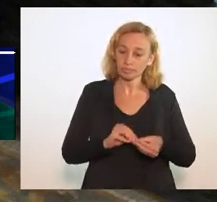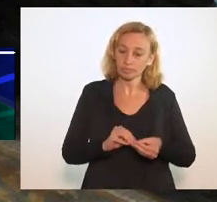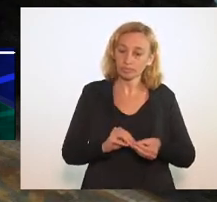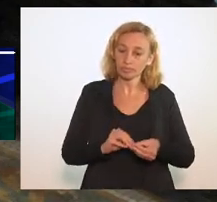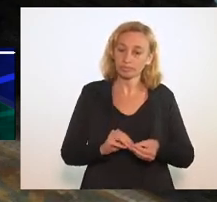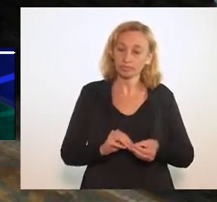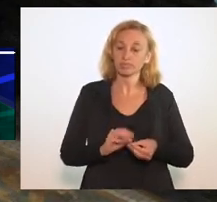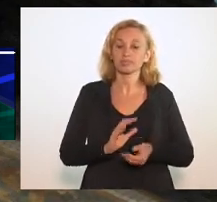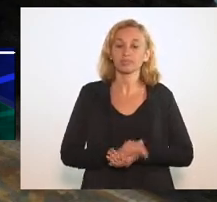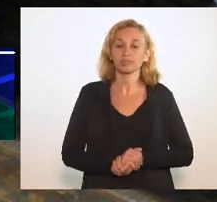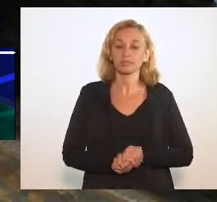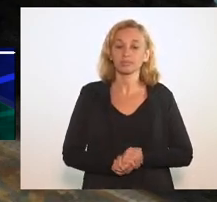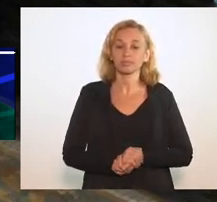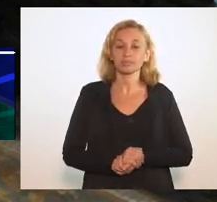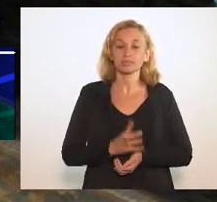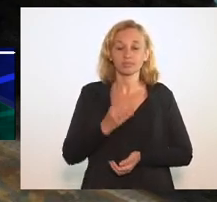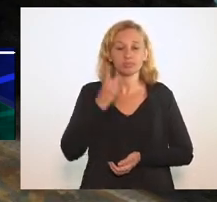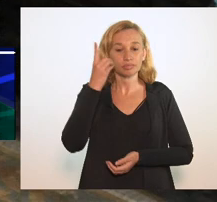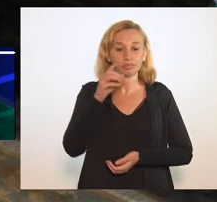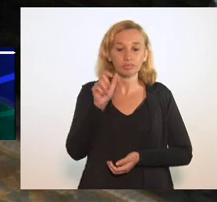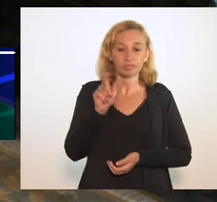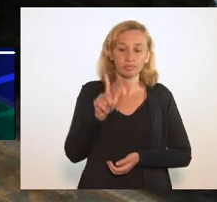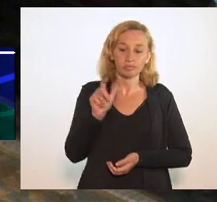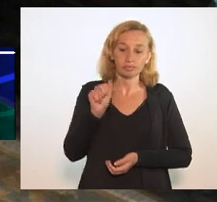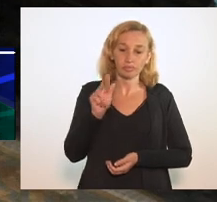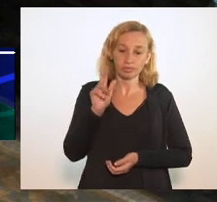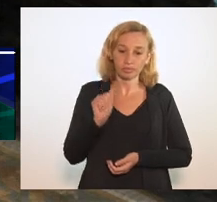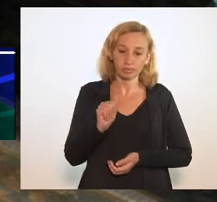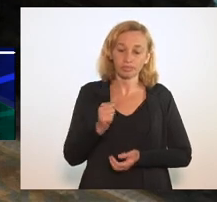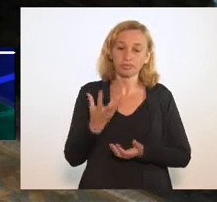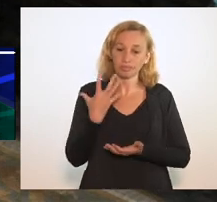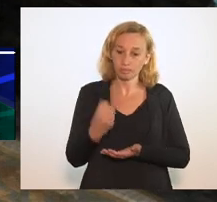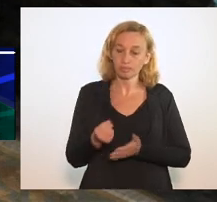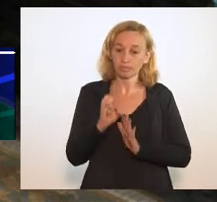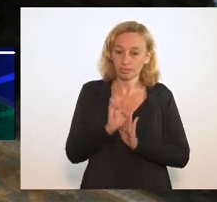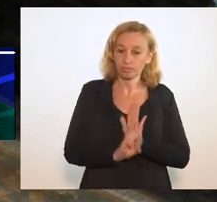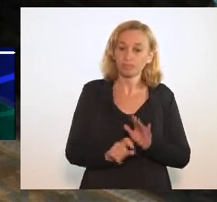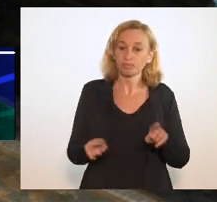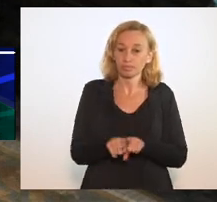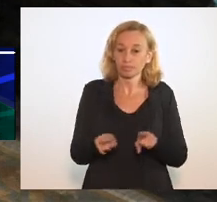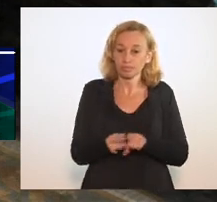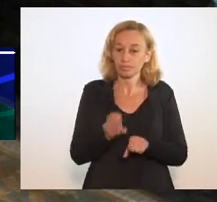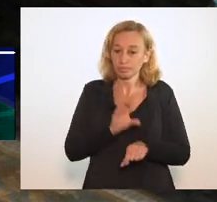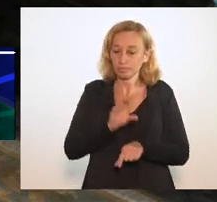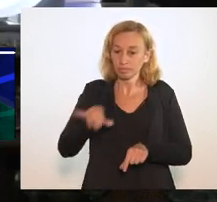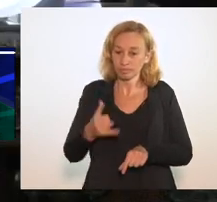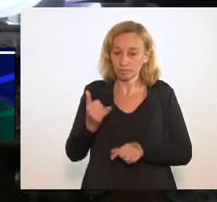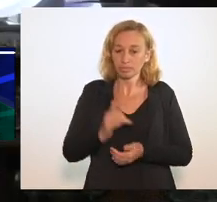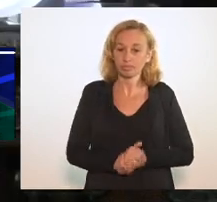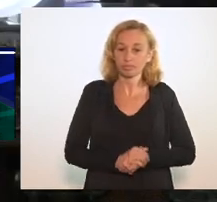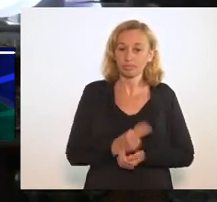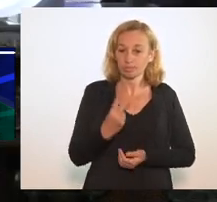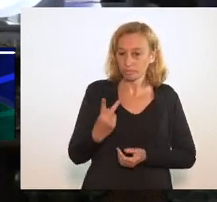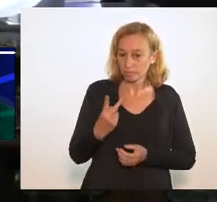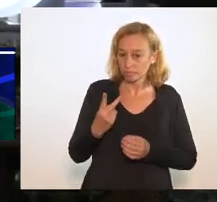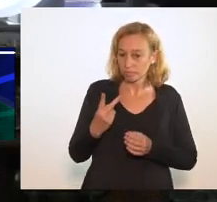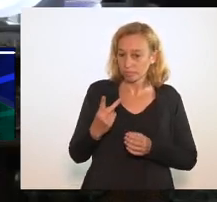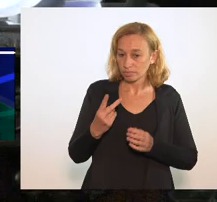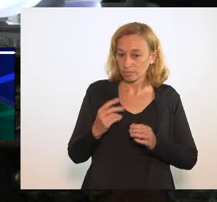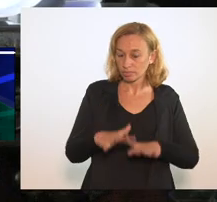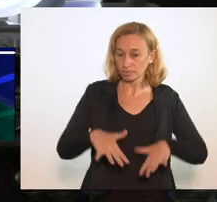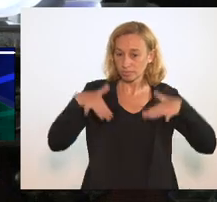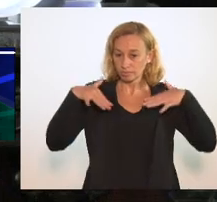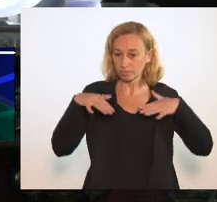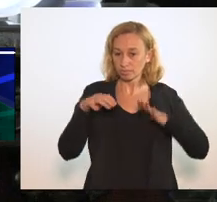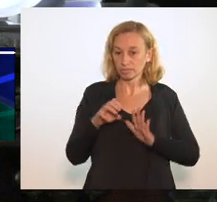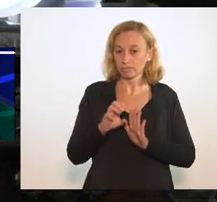a deputada Alana aceite as emendas e a CCJ também. Há duas emendas de plenário, o projeto volta na